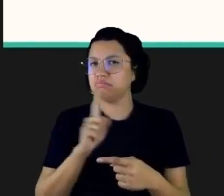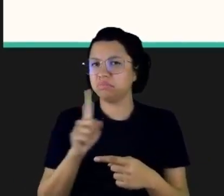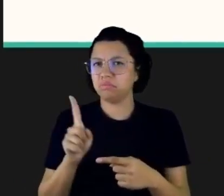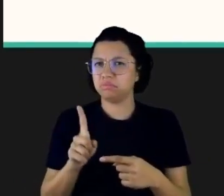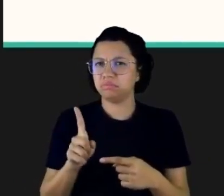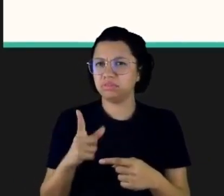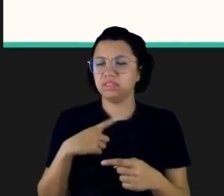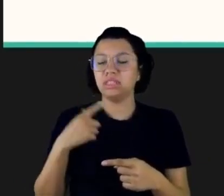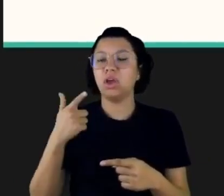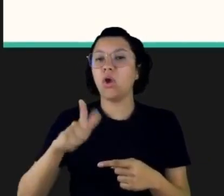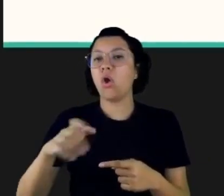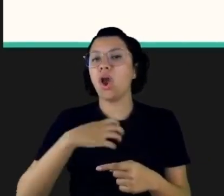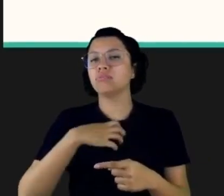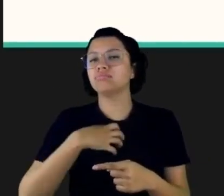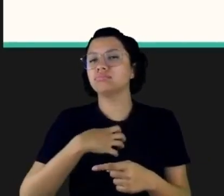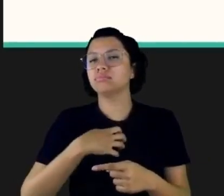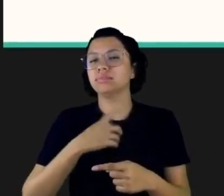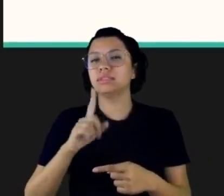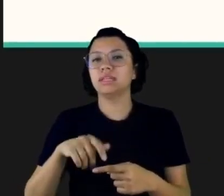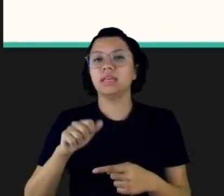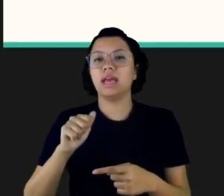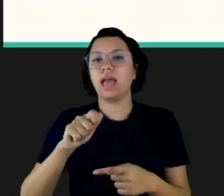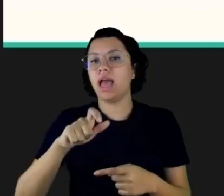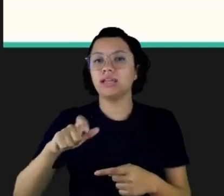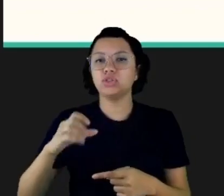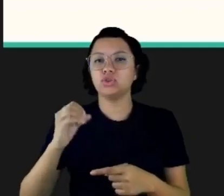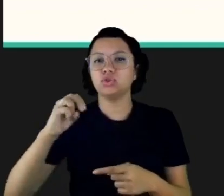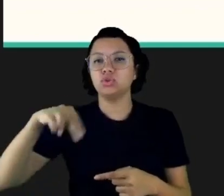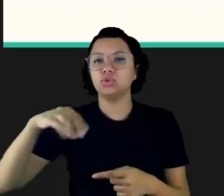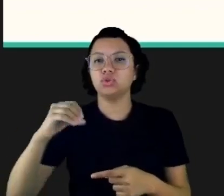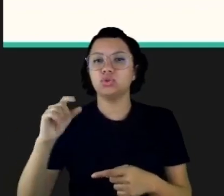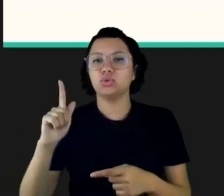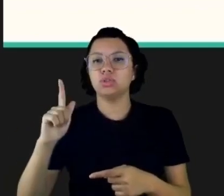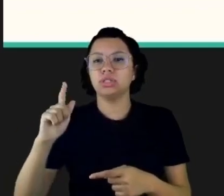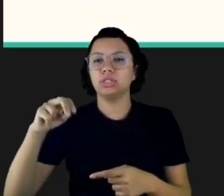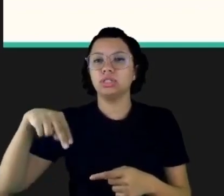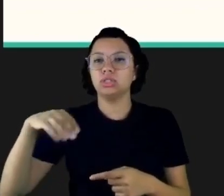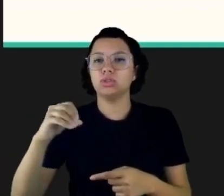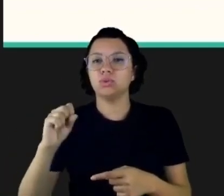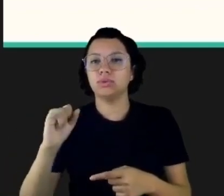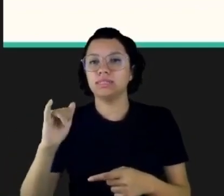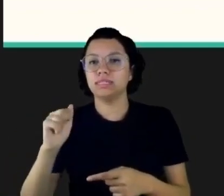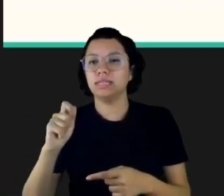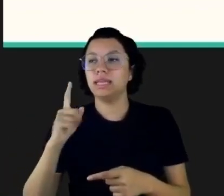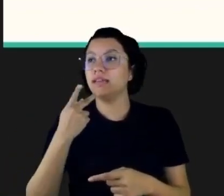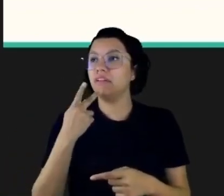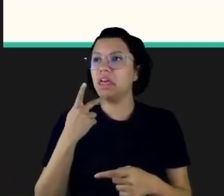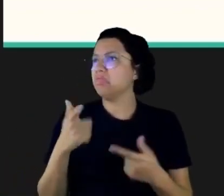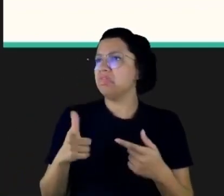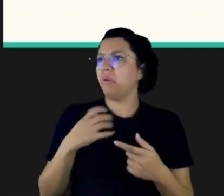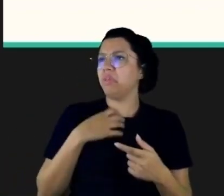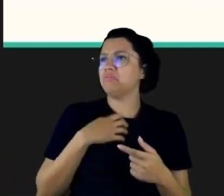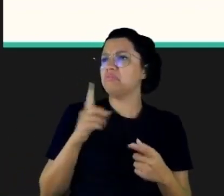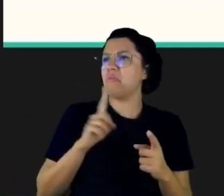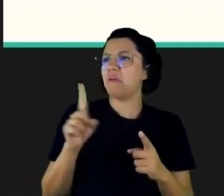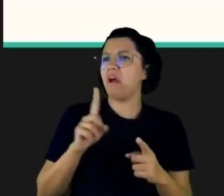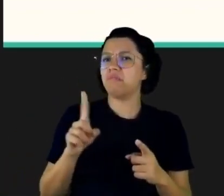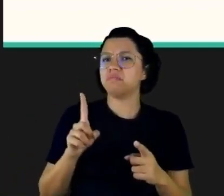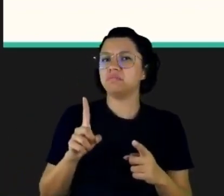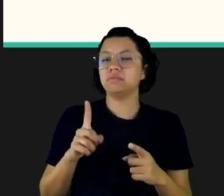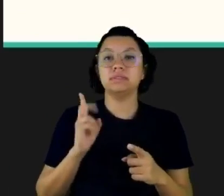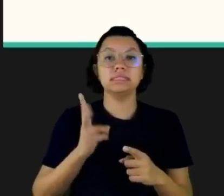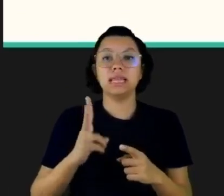pus aí, que é a azonognosia, que é a negação dos sintomas. O tempo todo, os idosos com demência, eles